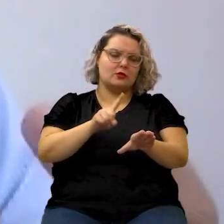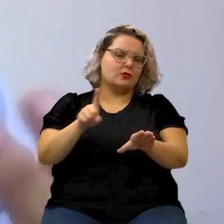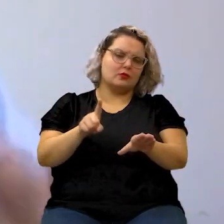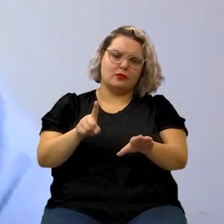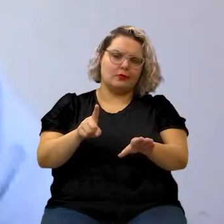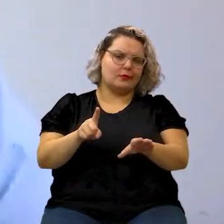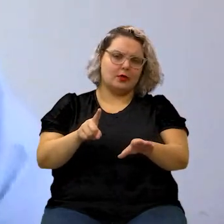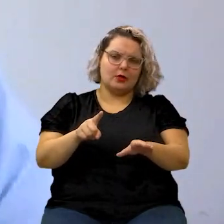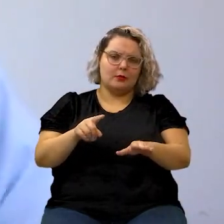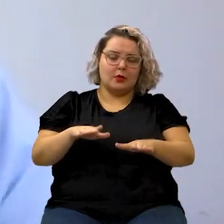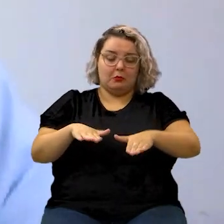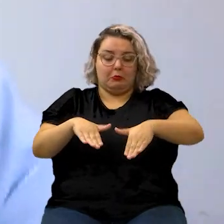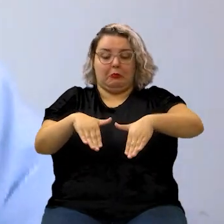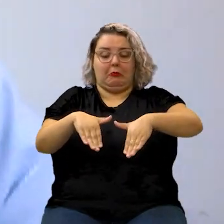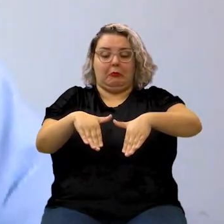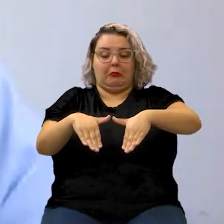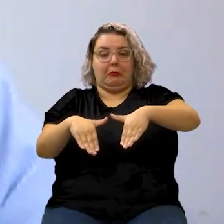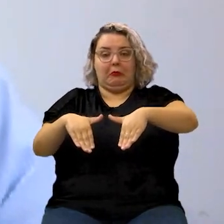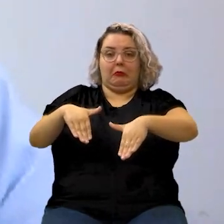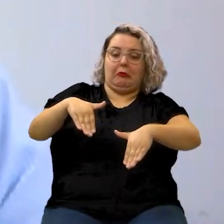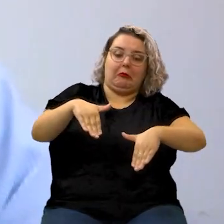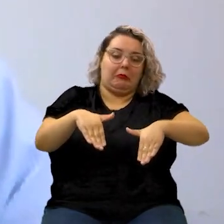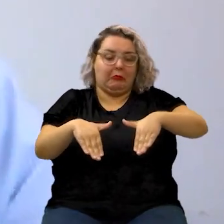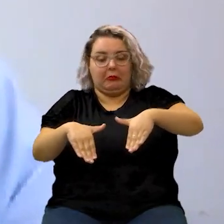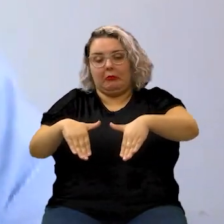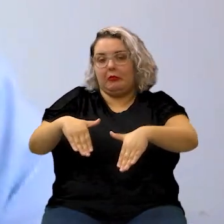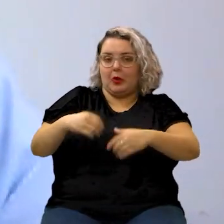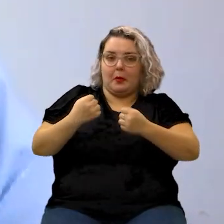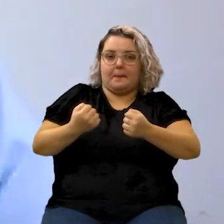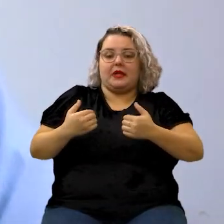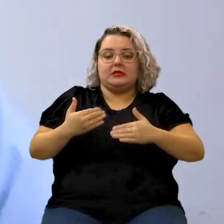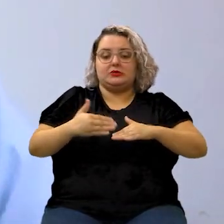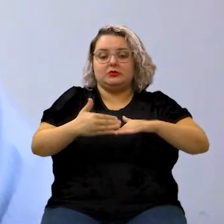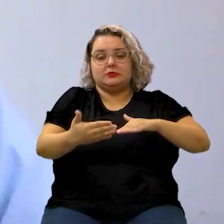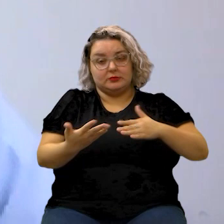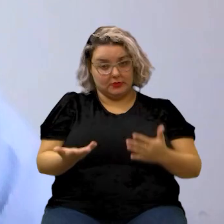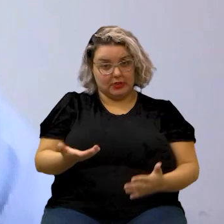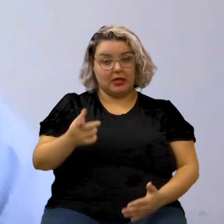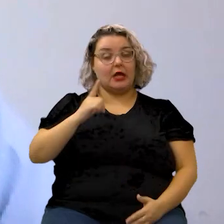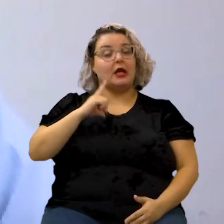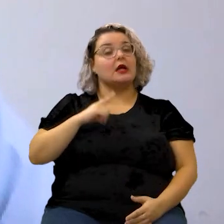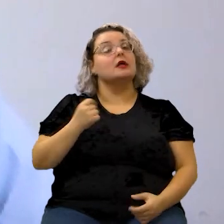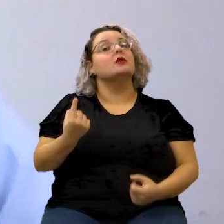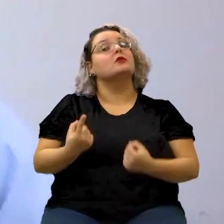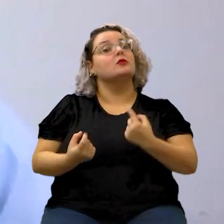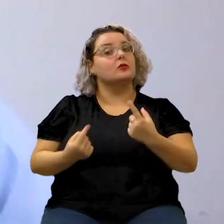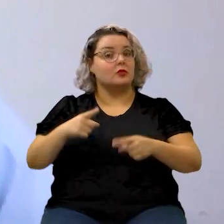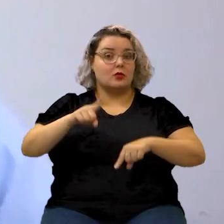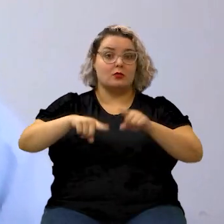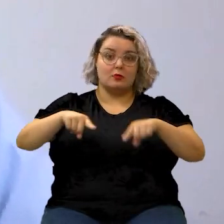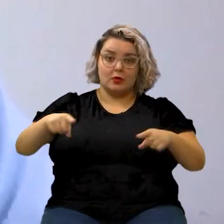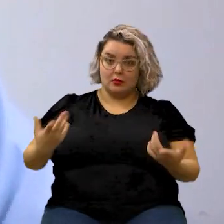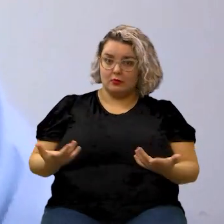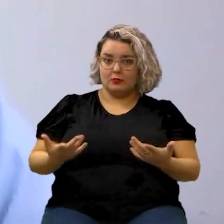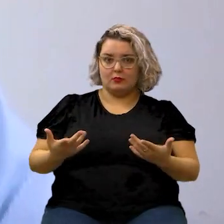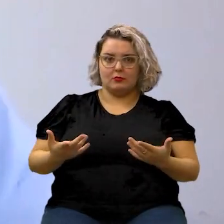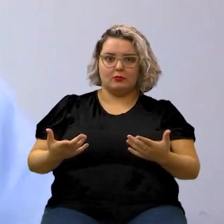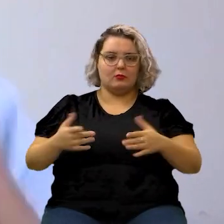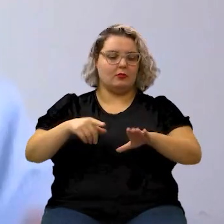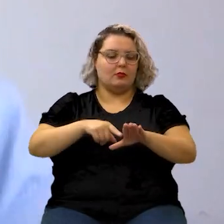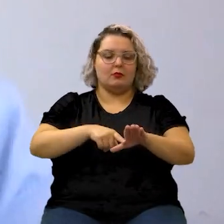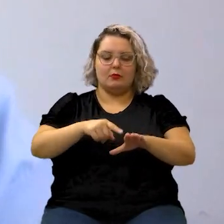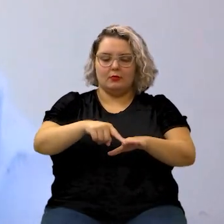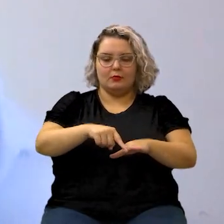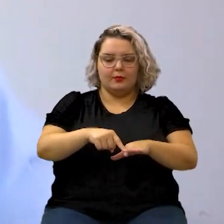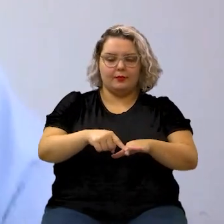feito para ficar na pontinha do pé, né? Só jogando peso lá na frente. Isso acaba tendo algumas alterações, desde lesões